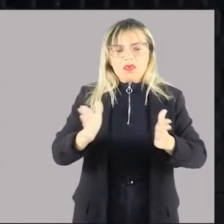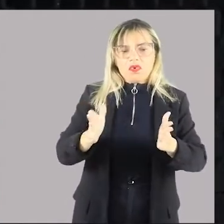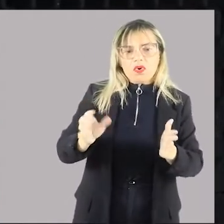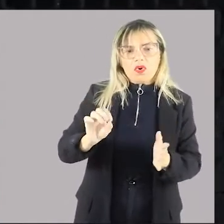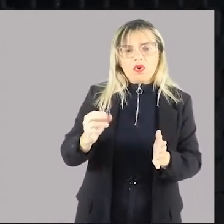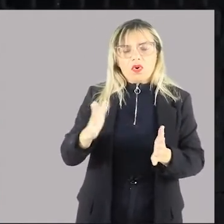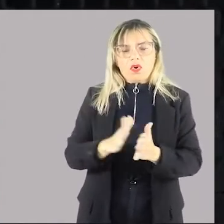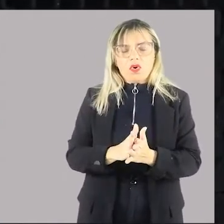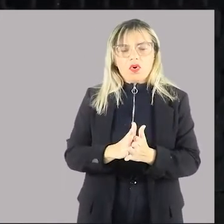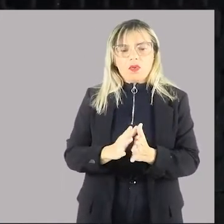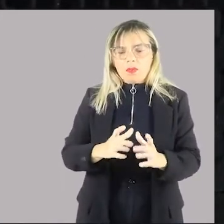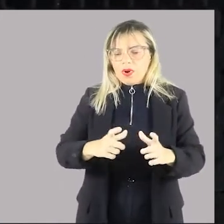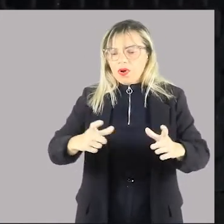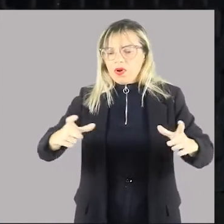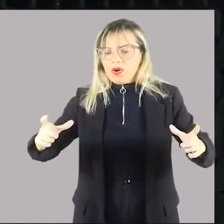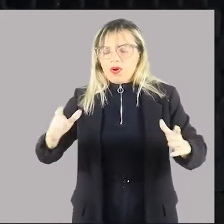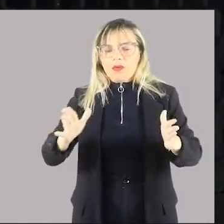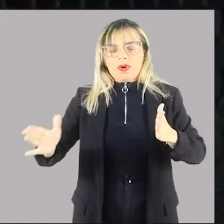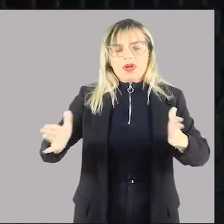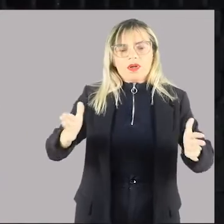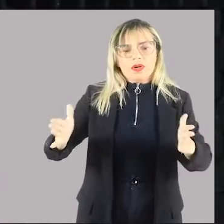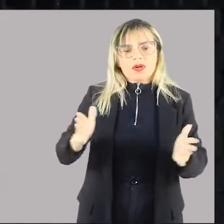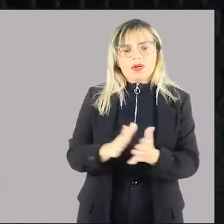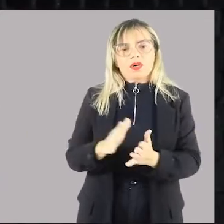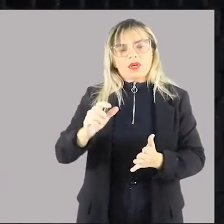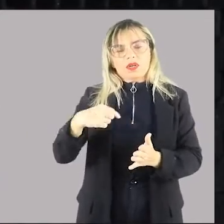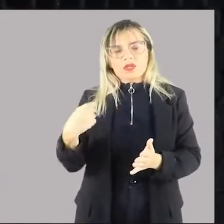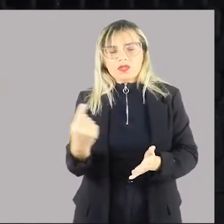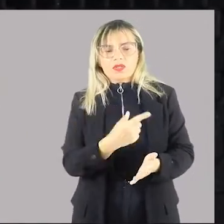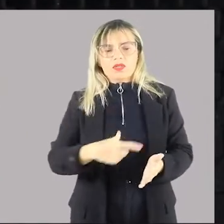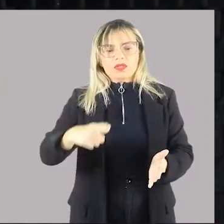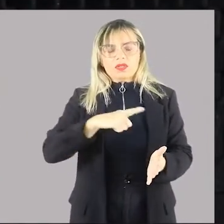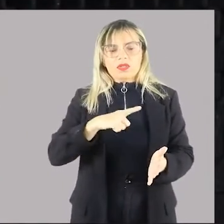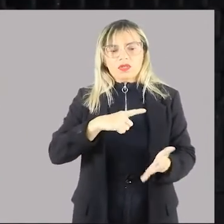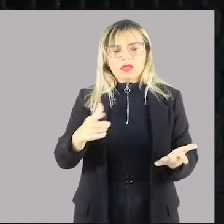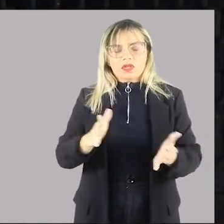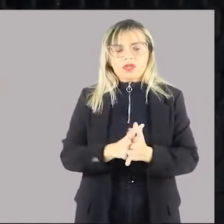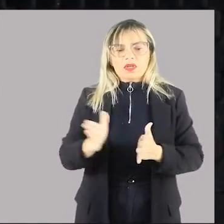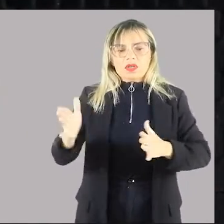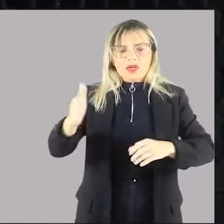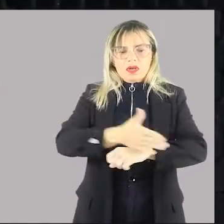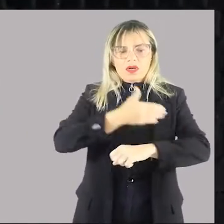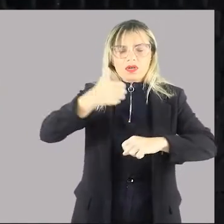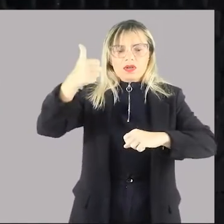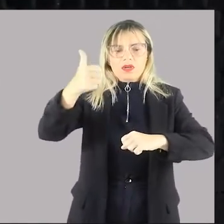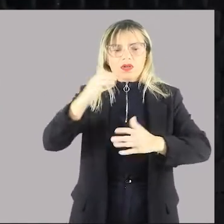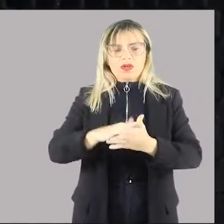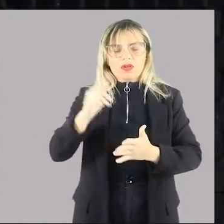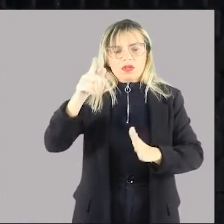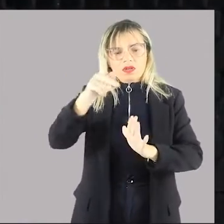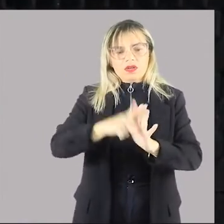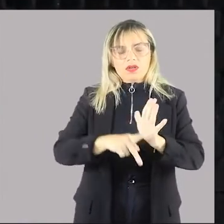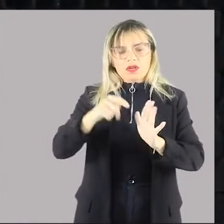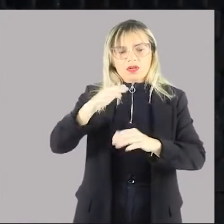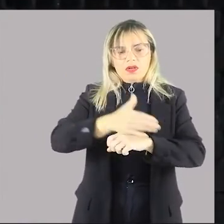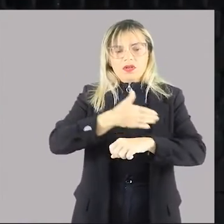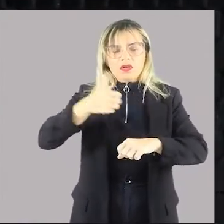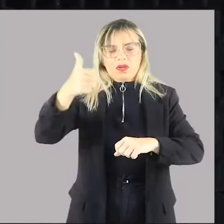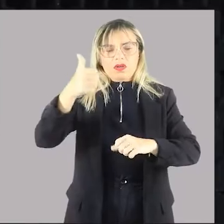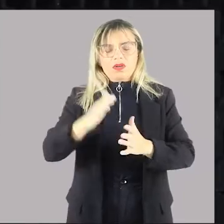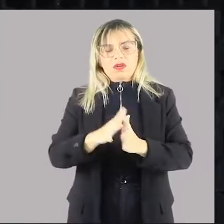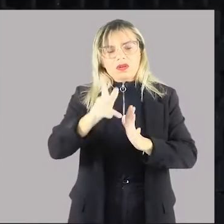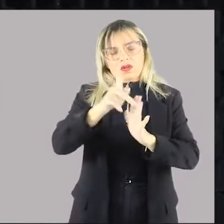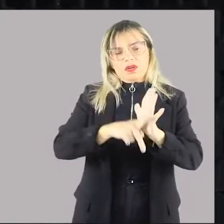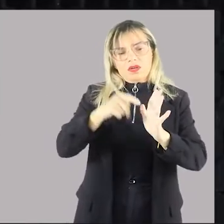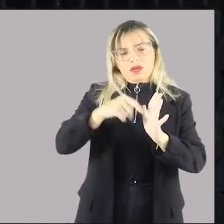alcance essas validades. Né? Mas temos que ter prazo de validade no sentido de melhorar esses programas, no sentido de